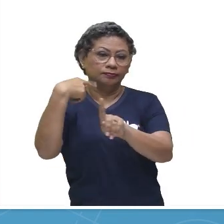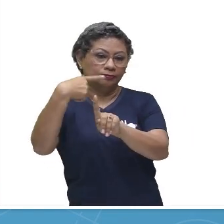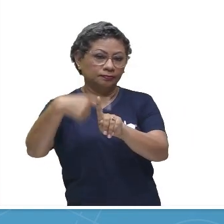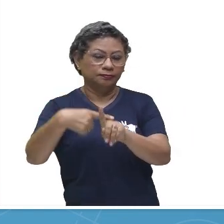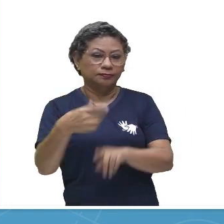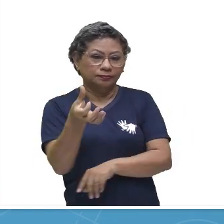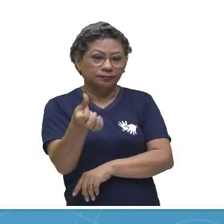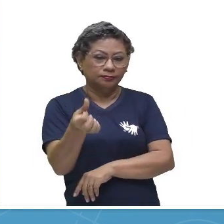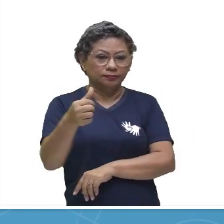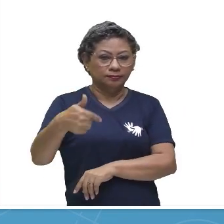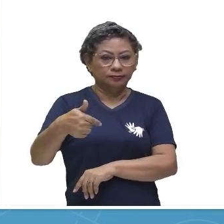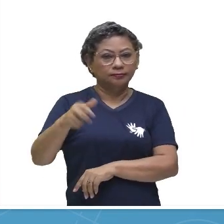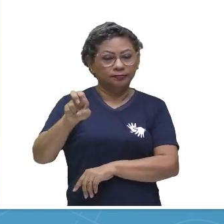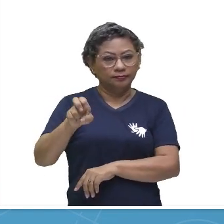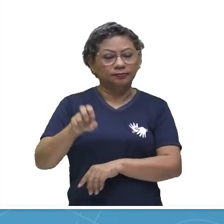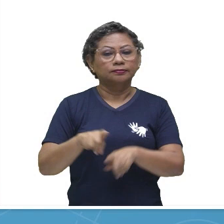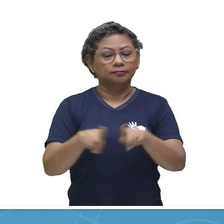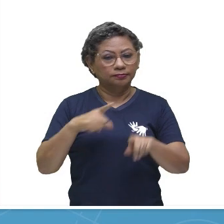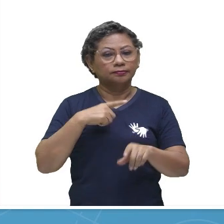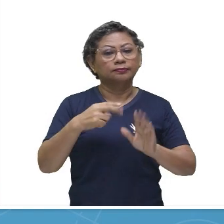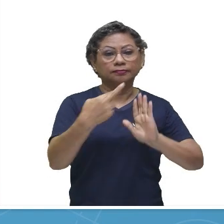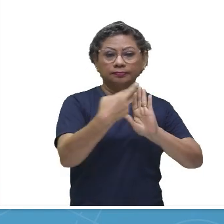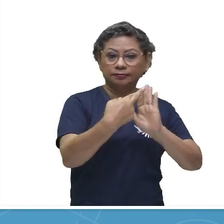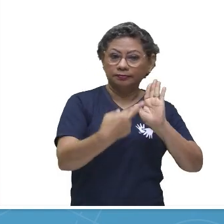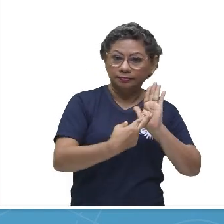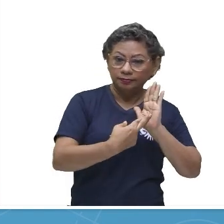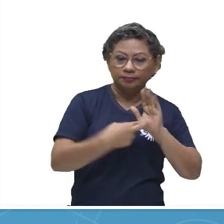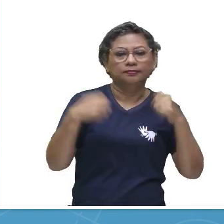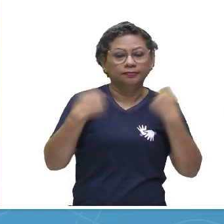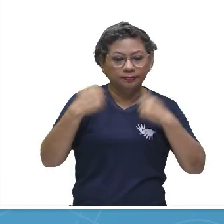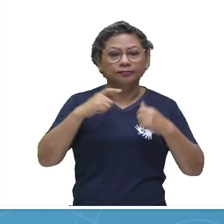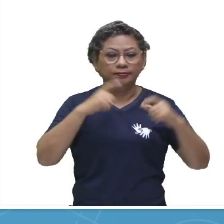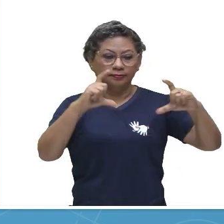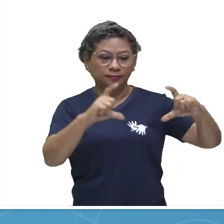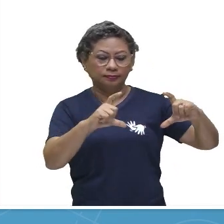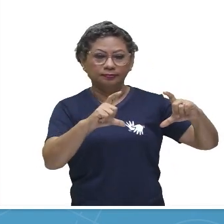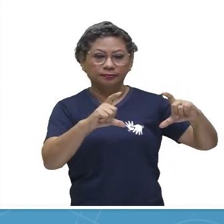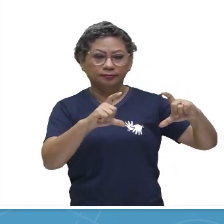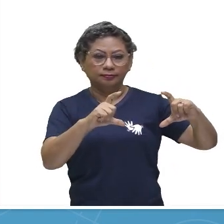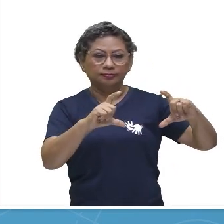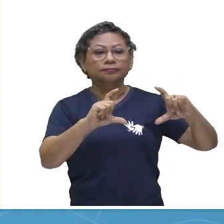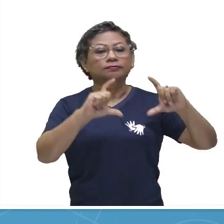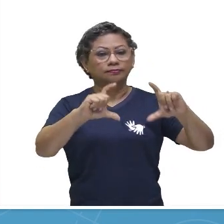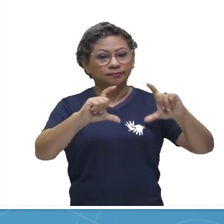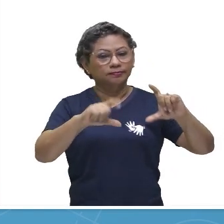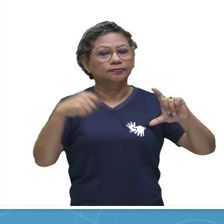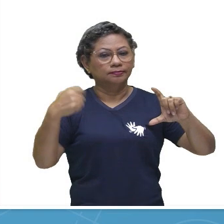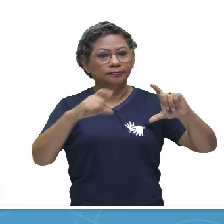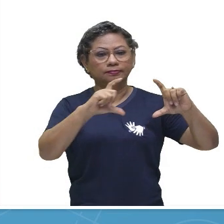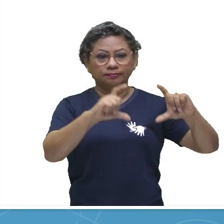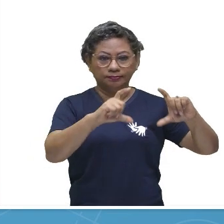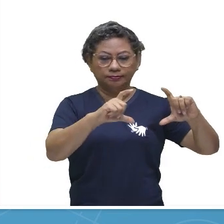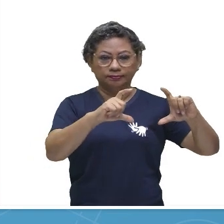a base estiver entre parênteses. Isso daqui é muito importante ser lembrado, que é uma situação totalmente diferente se eu tivesse aqui, ó, menos